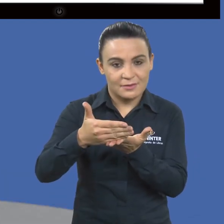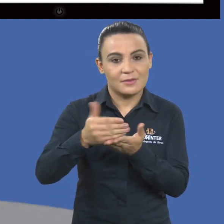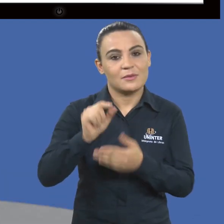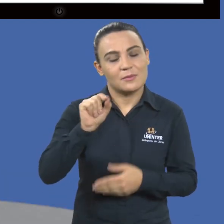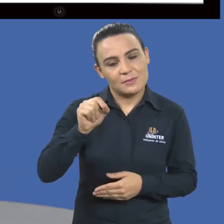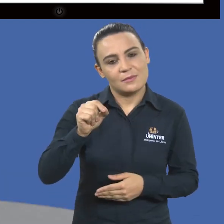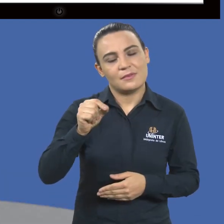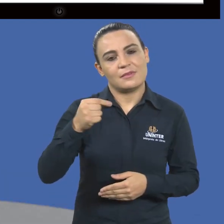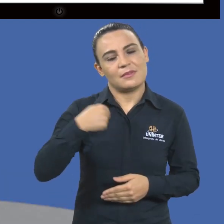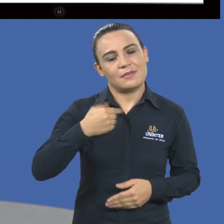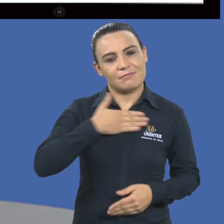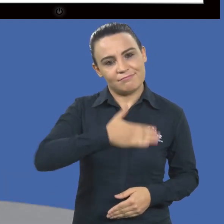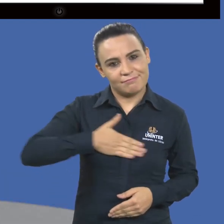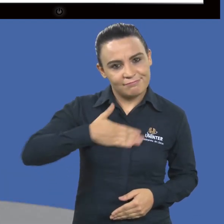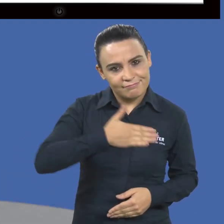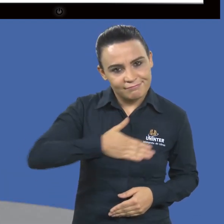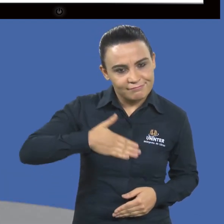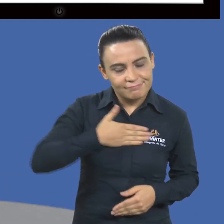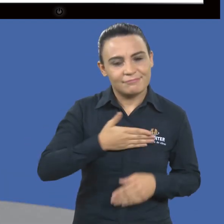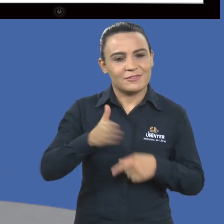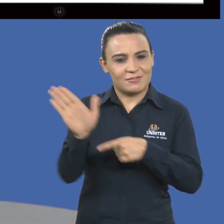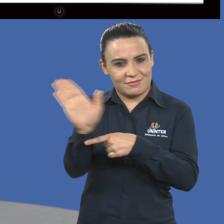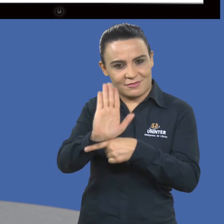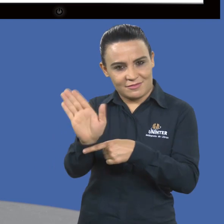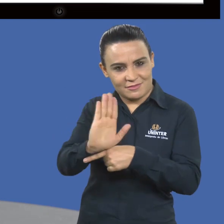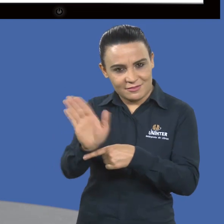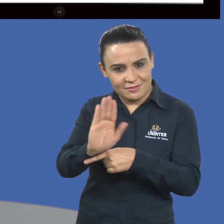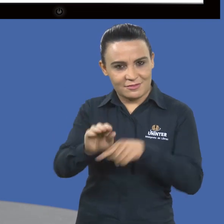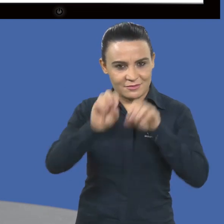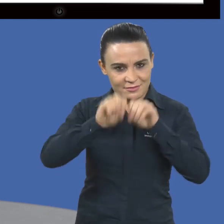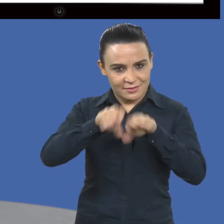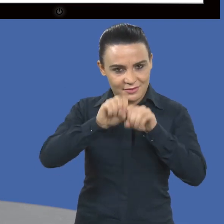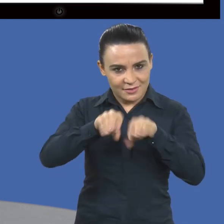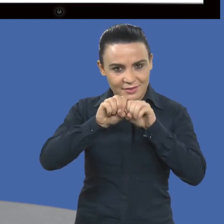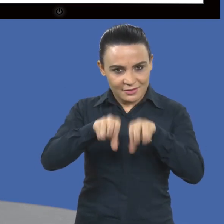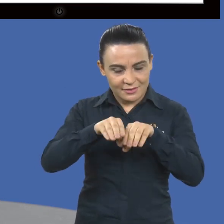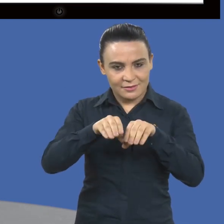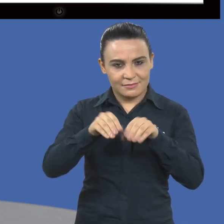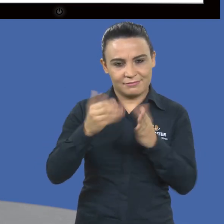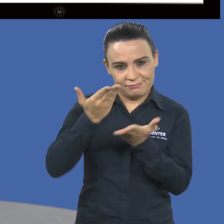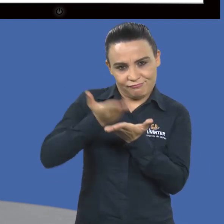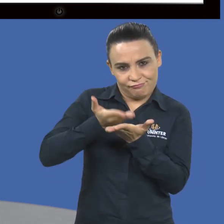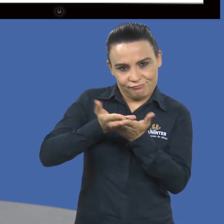Inicialmente, então, eu gostaria de dizer nessa videoaula